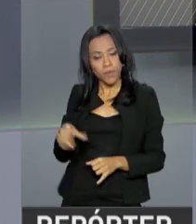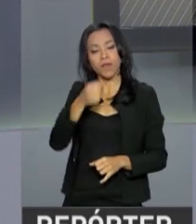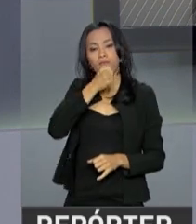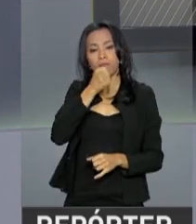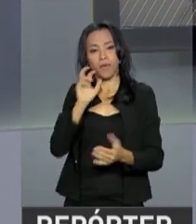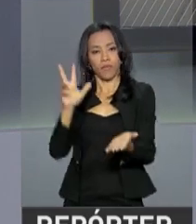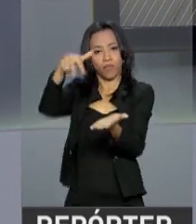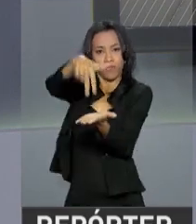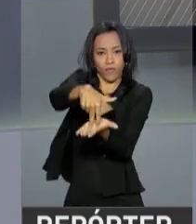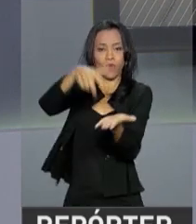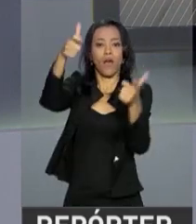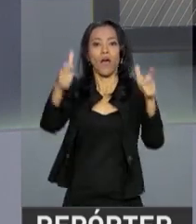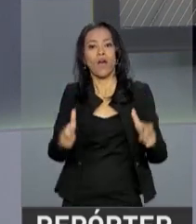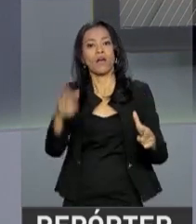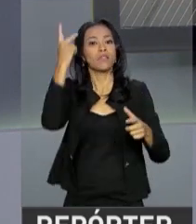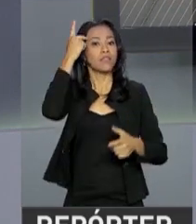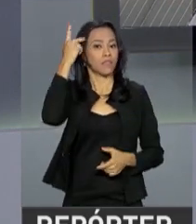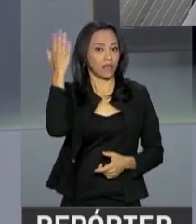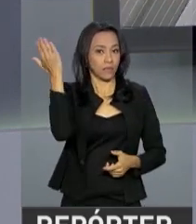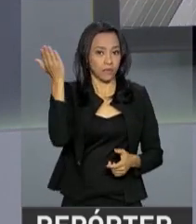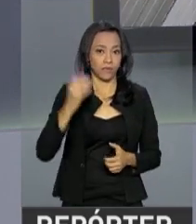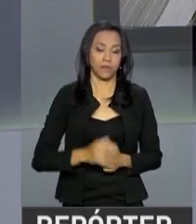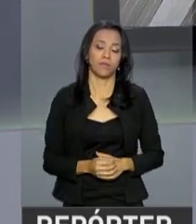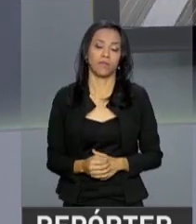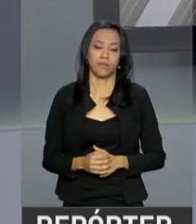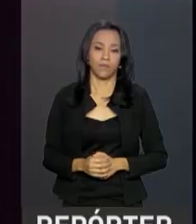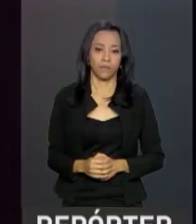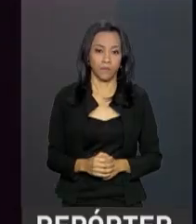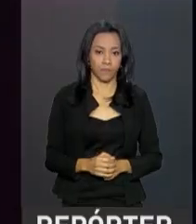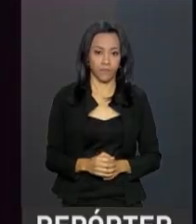acompanhou na sede da Bolsa de Valores de São Paulo.